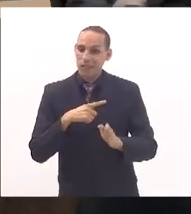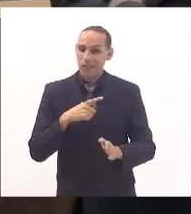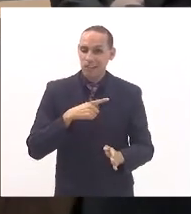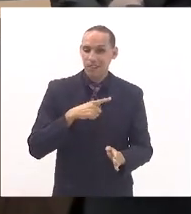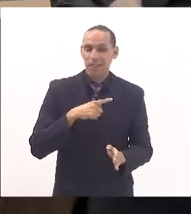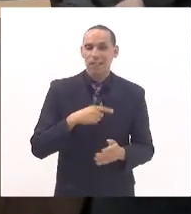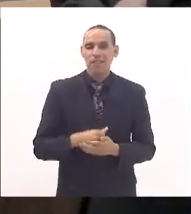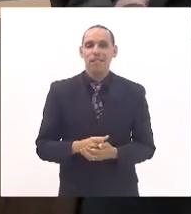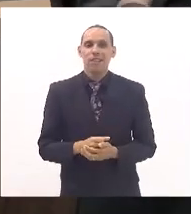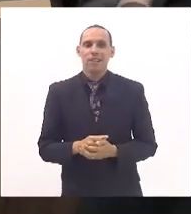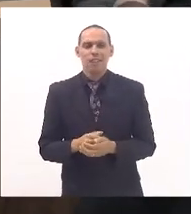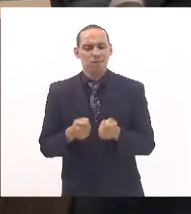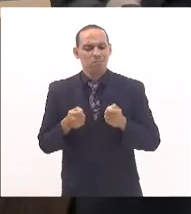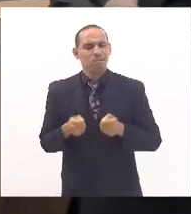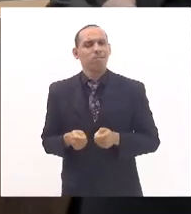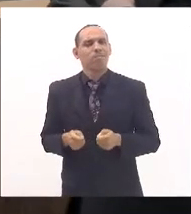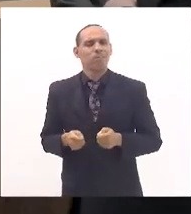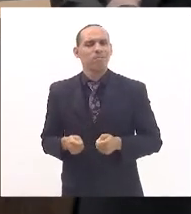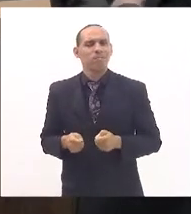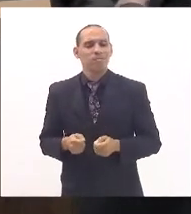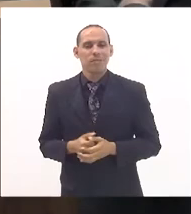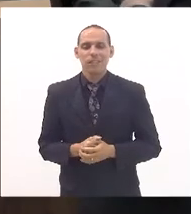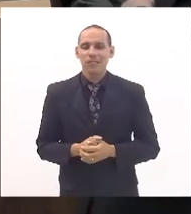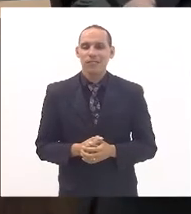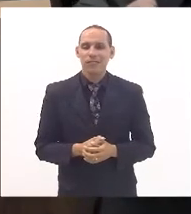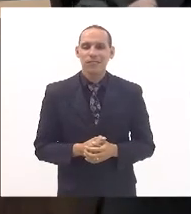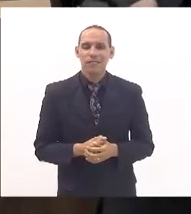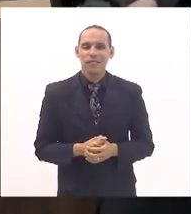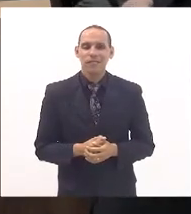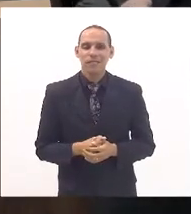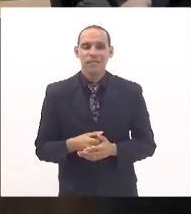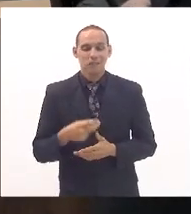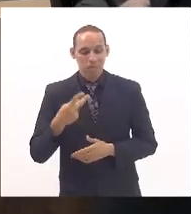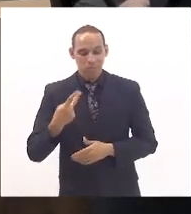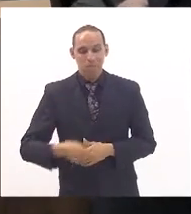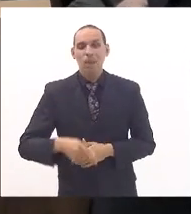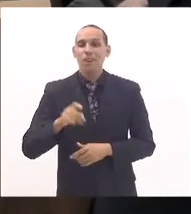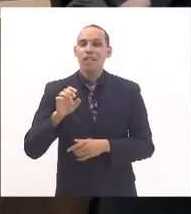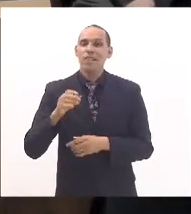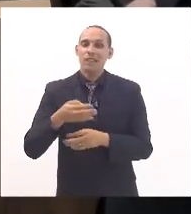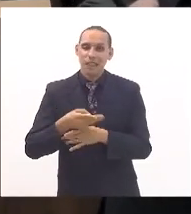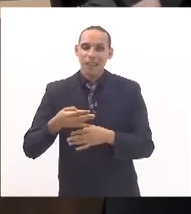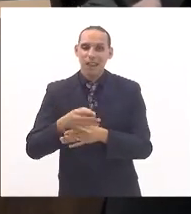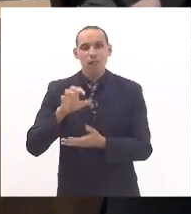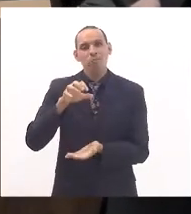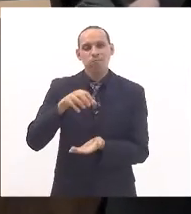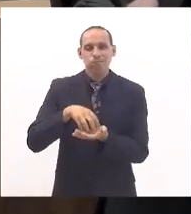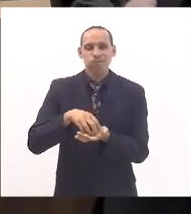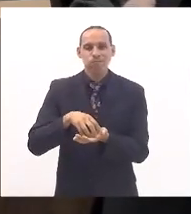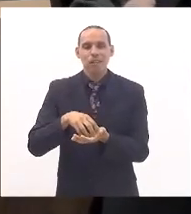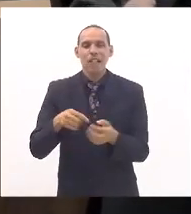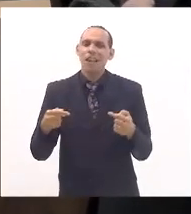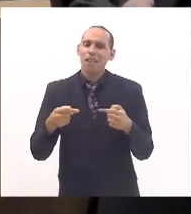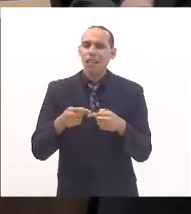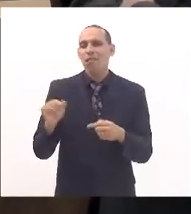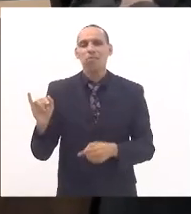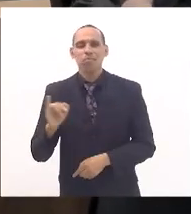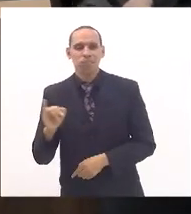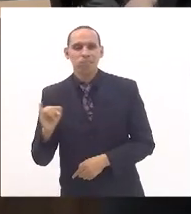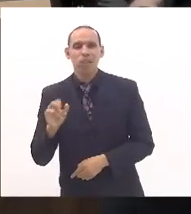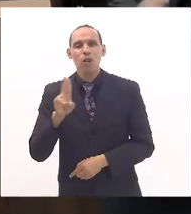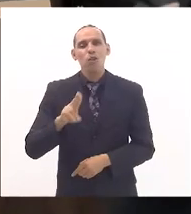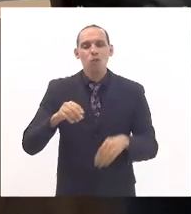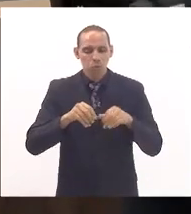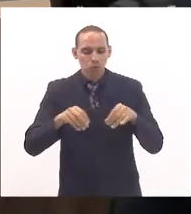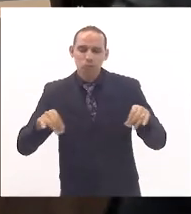um projeto consistente para o centro da cidade, em termos tributários e em termos de uso do solo